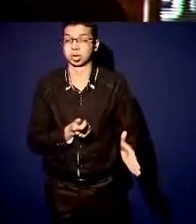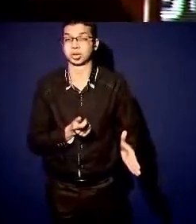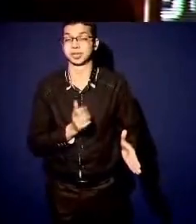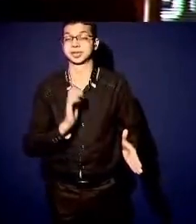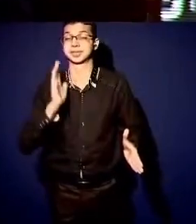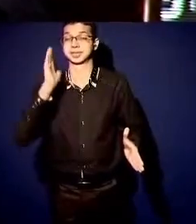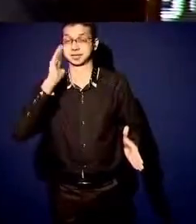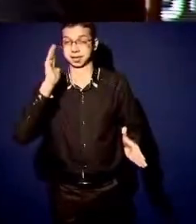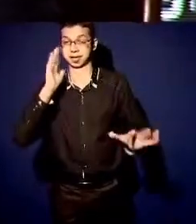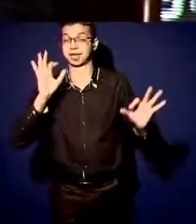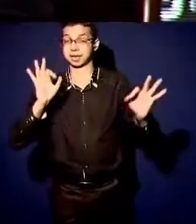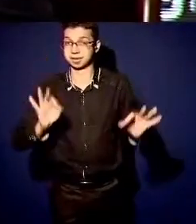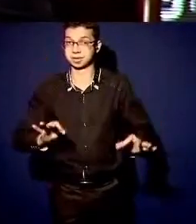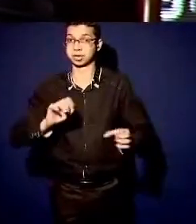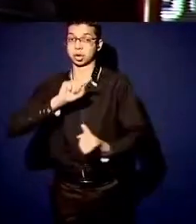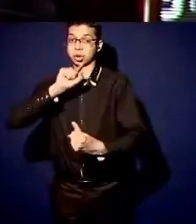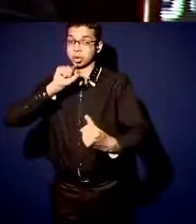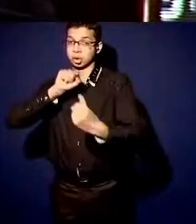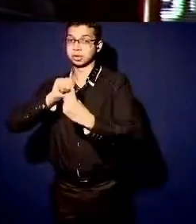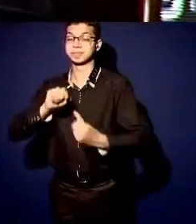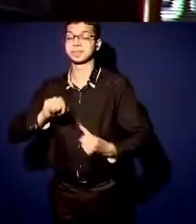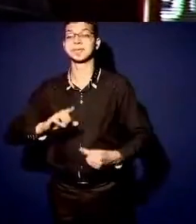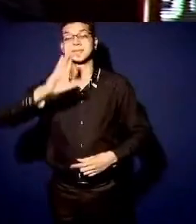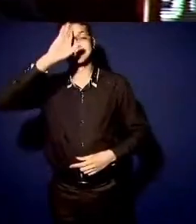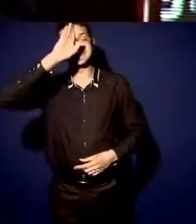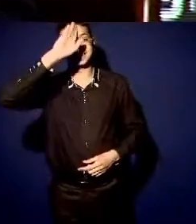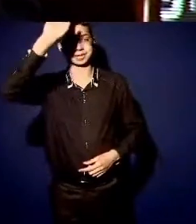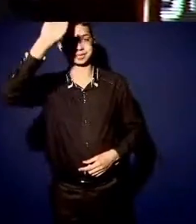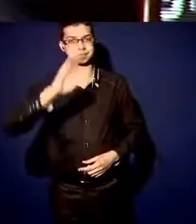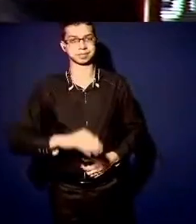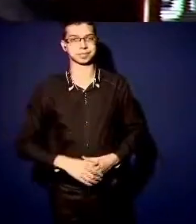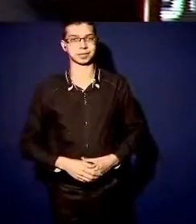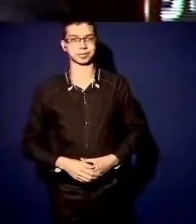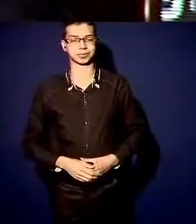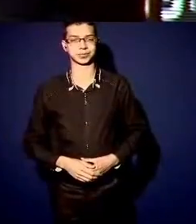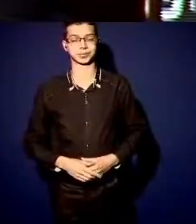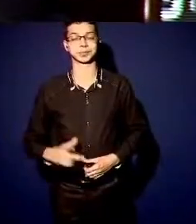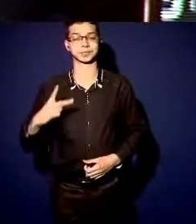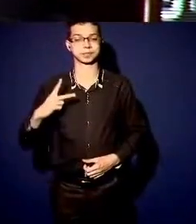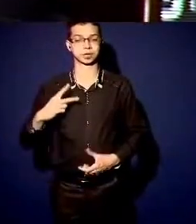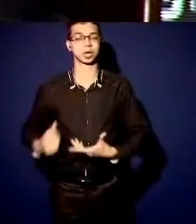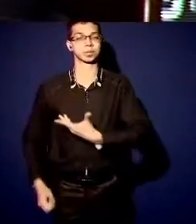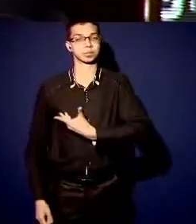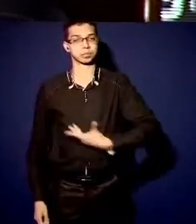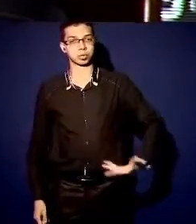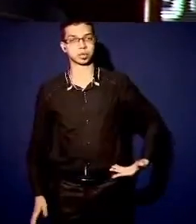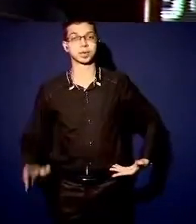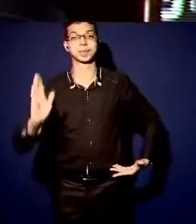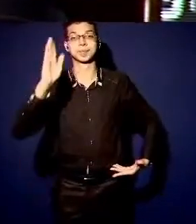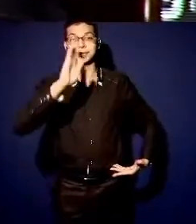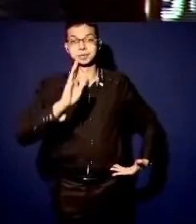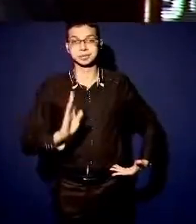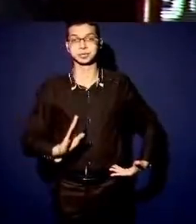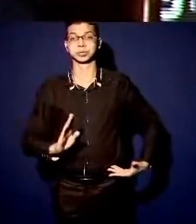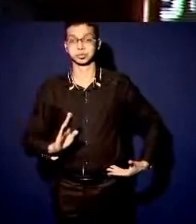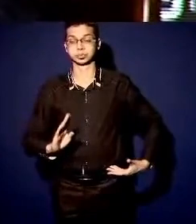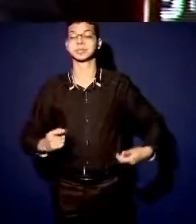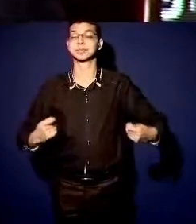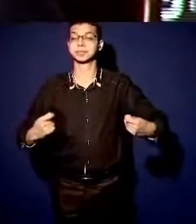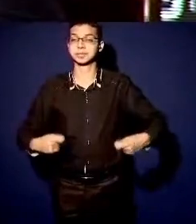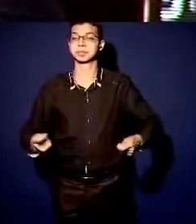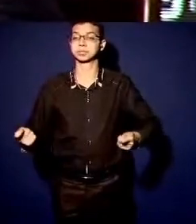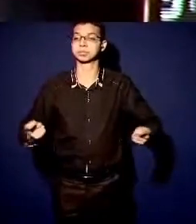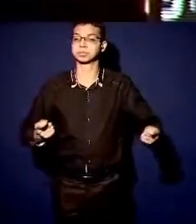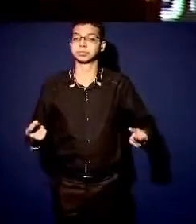as questões centrais para arbitramento dos agentes privados agentes públicos do Brasil nos próximos anos e eu não tenho